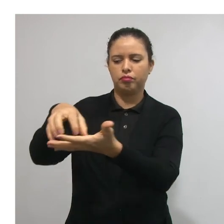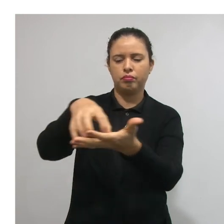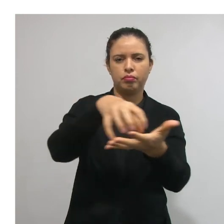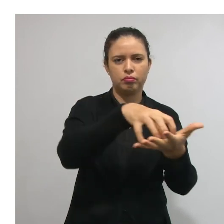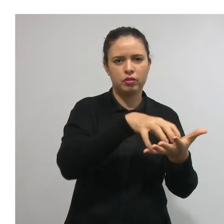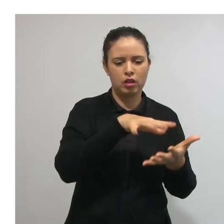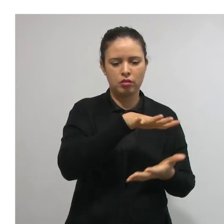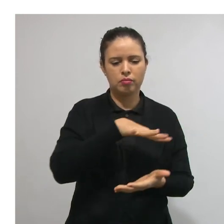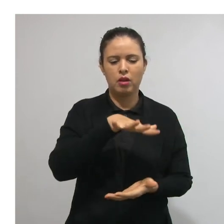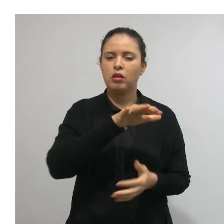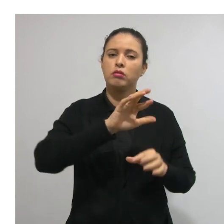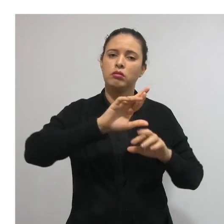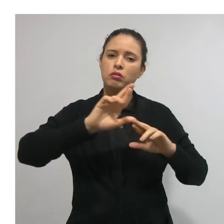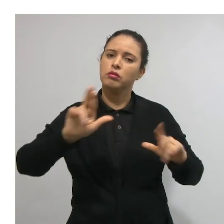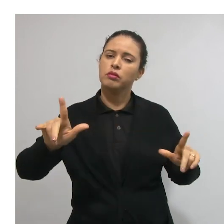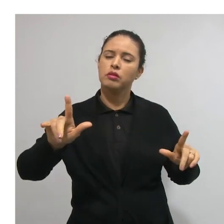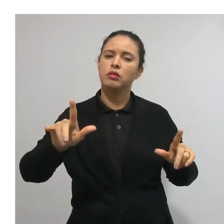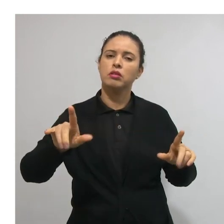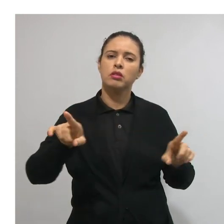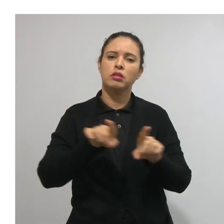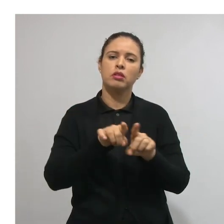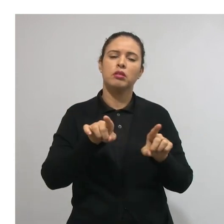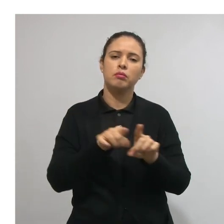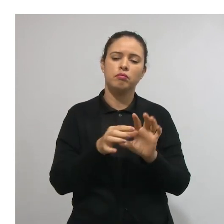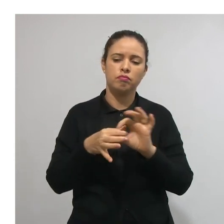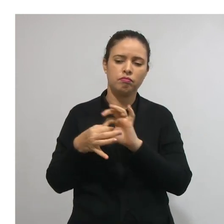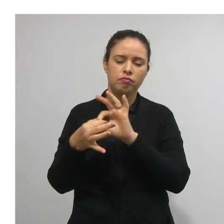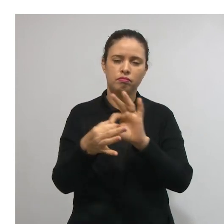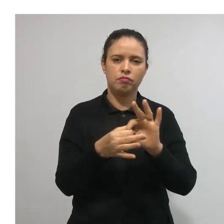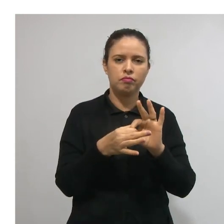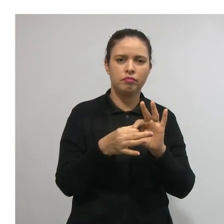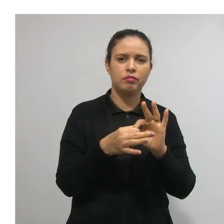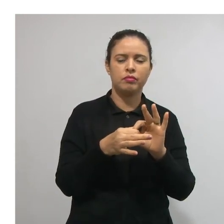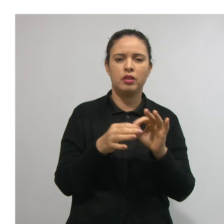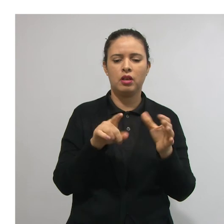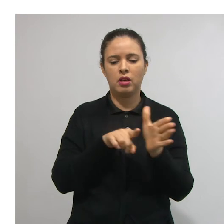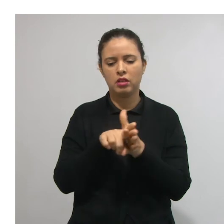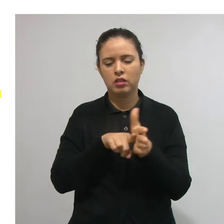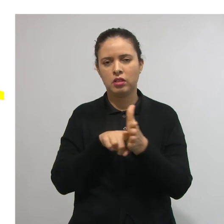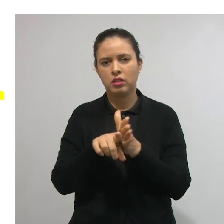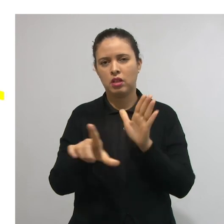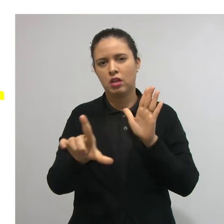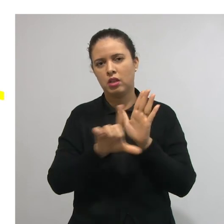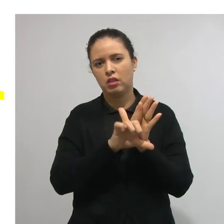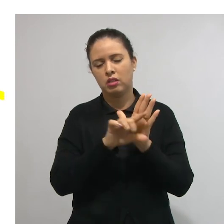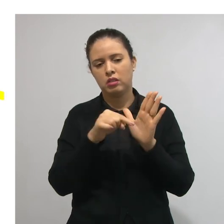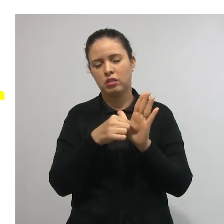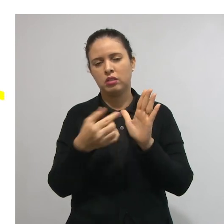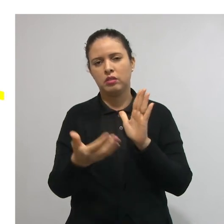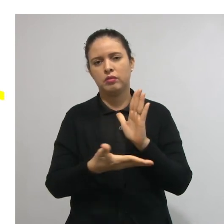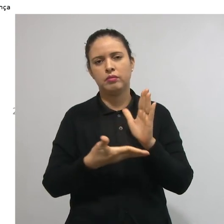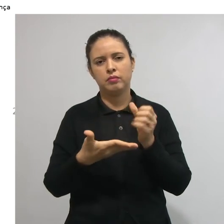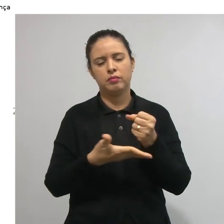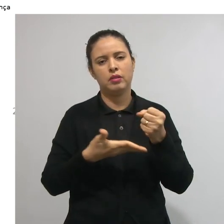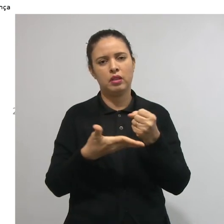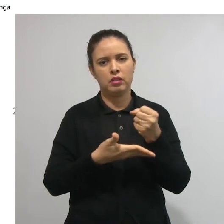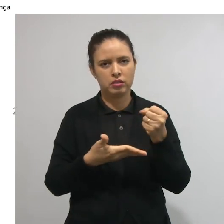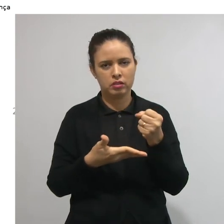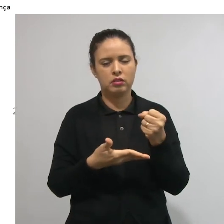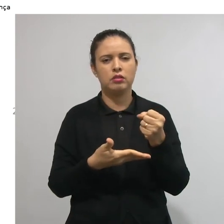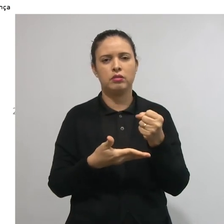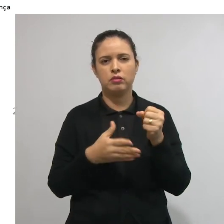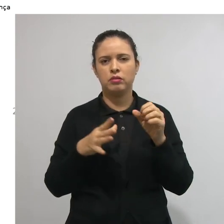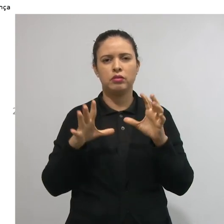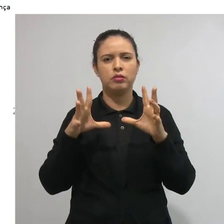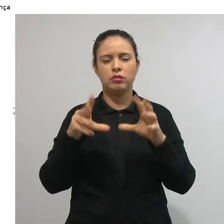espaços, assim como a inter-relação de suas partes. Ela ainda analisa as leis fundamentais dos sistemas como